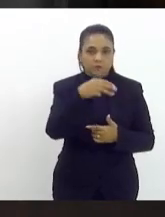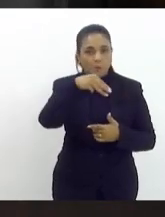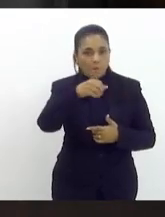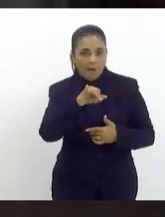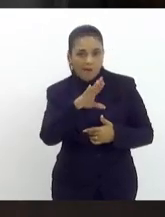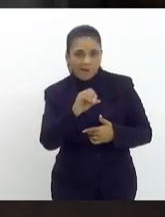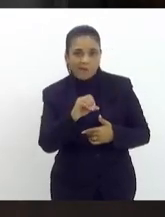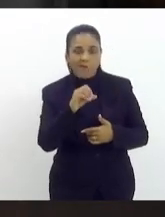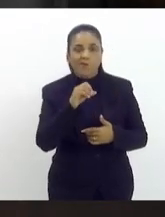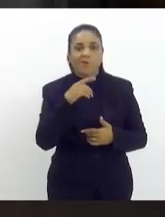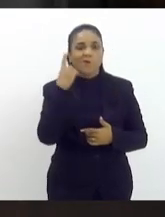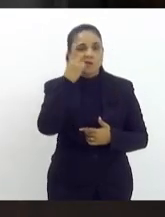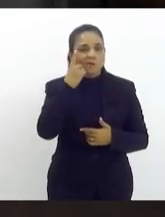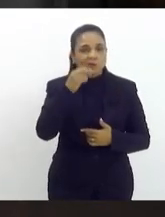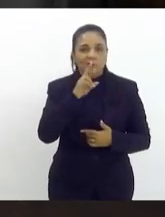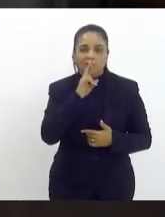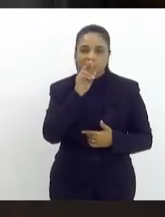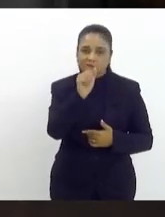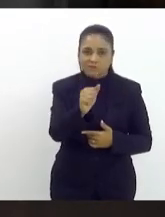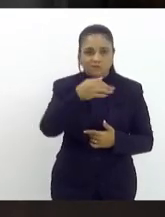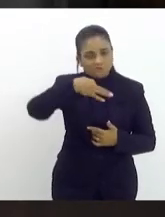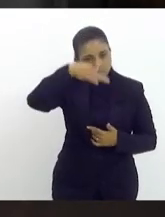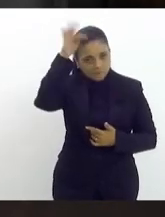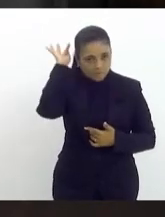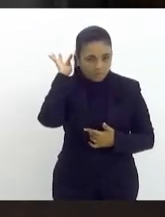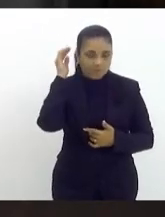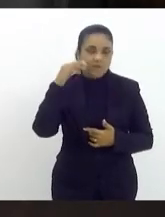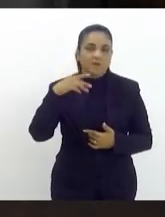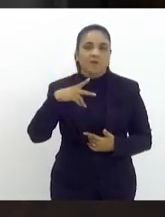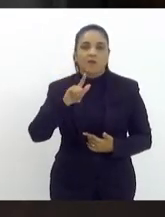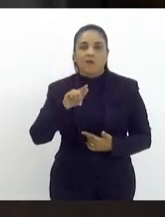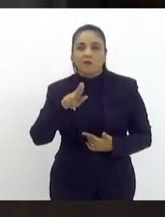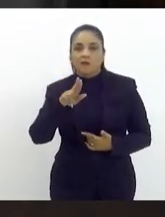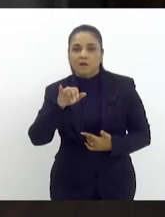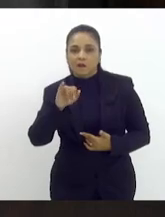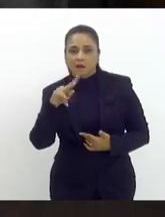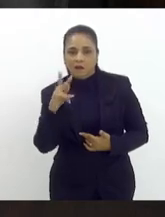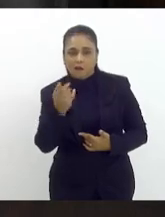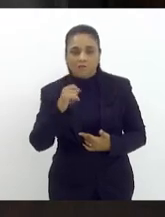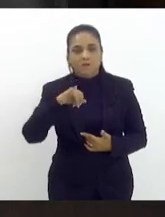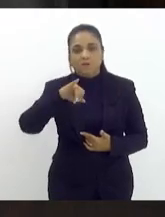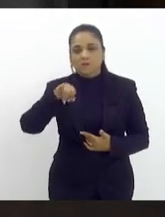Rodrigo Amorim, Fred Pacheco, Guilherme Delaroli, Jorge Felipe Neto.